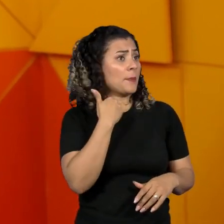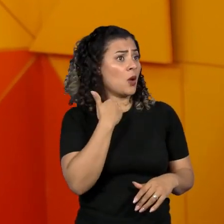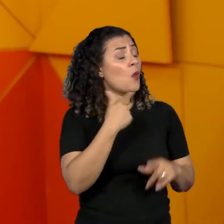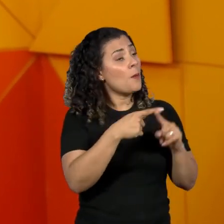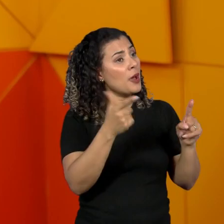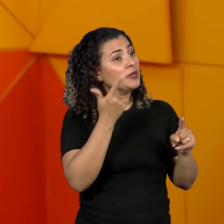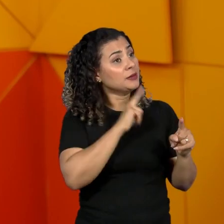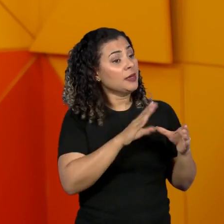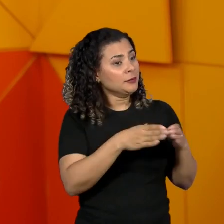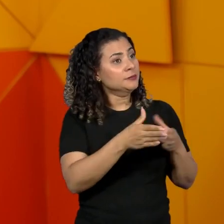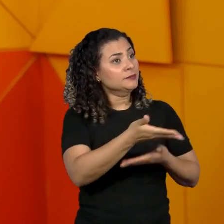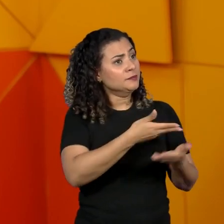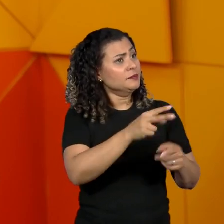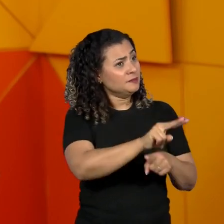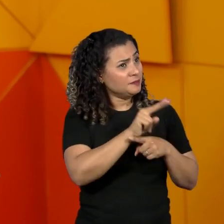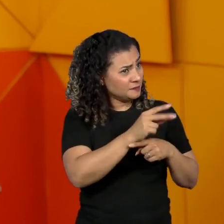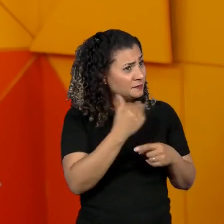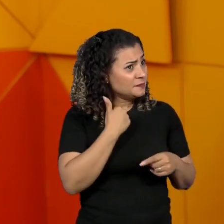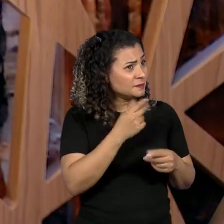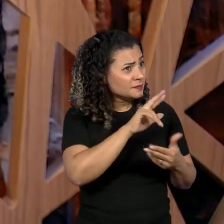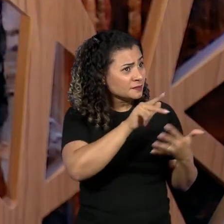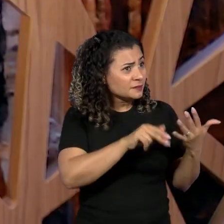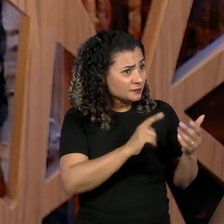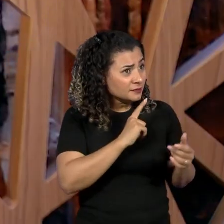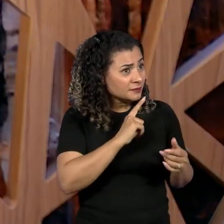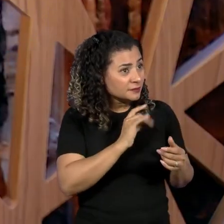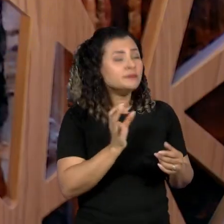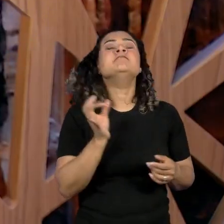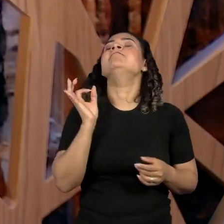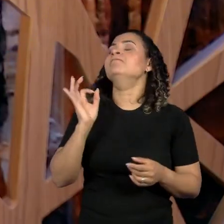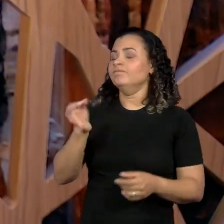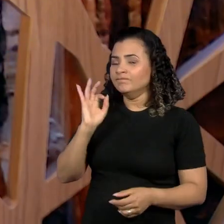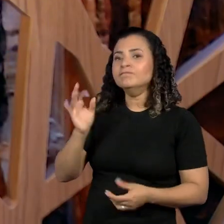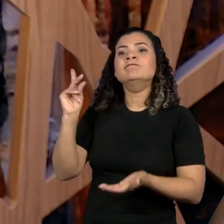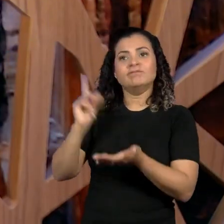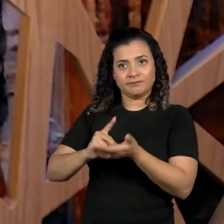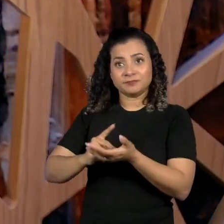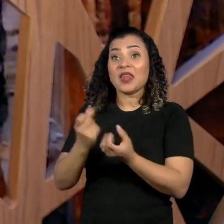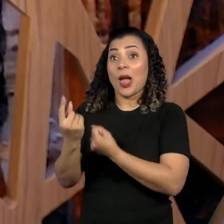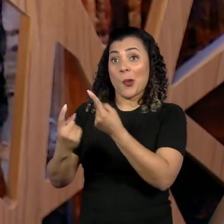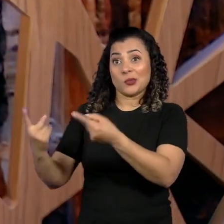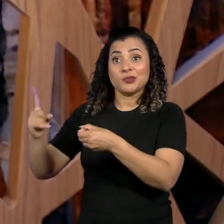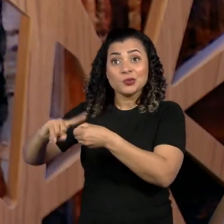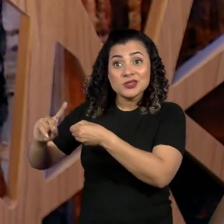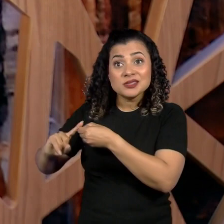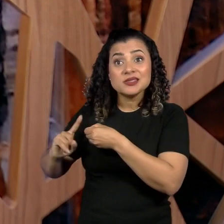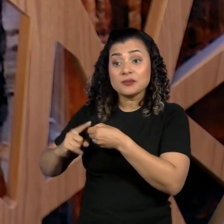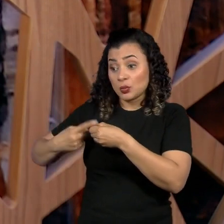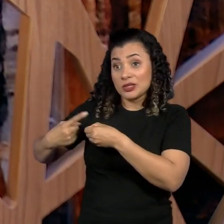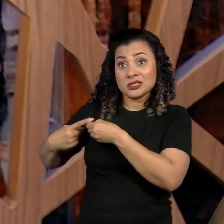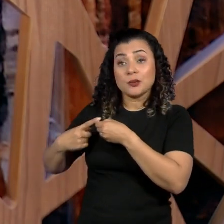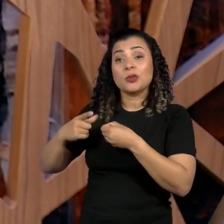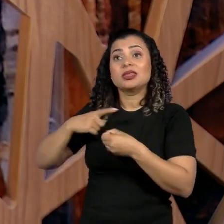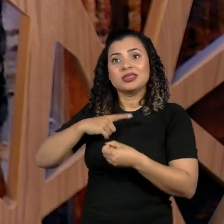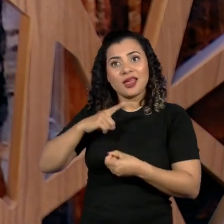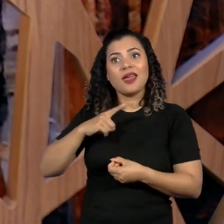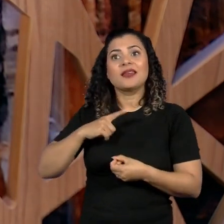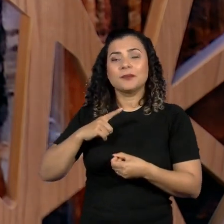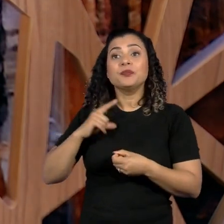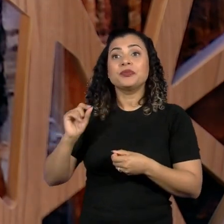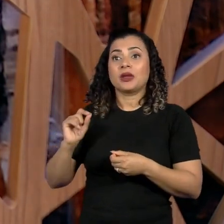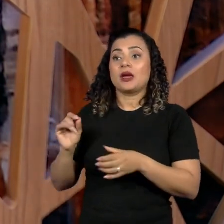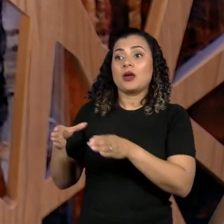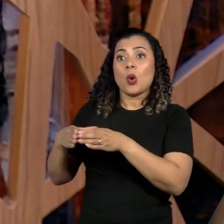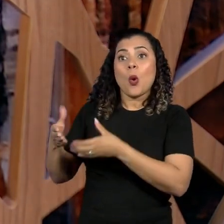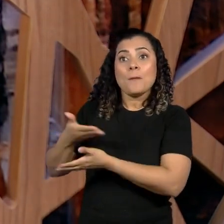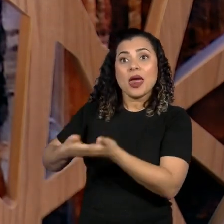têm cooperativas de crédito. É isso, Juliana? Isso mesmo. Muitos municípios têm essa forma humanizada justamente